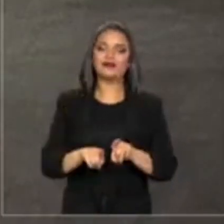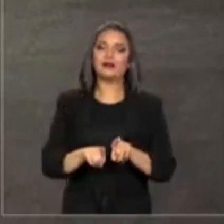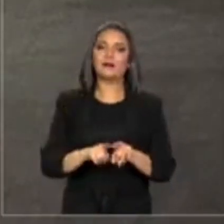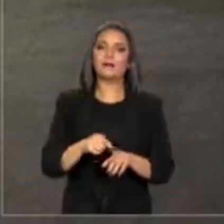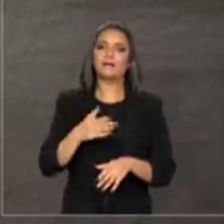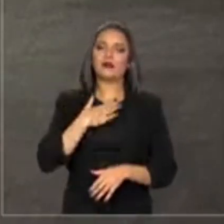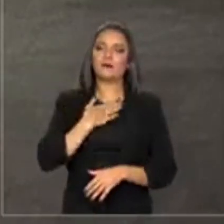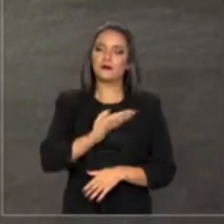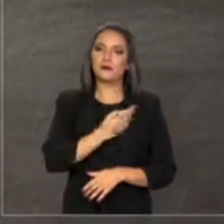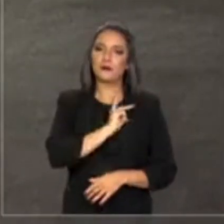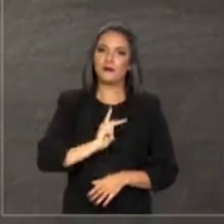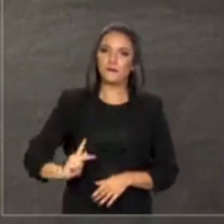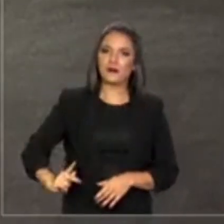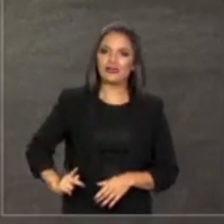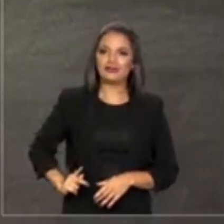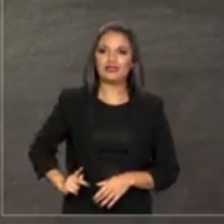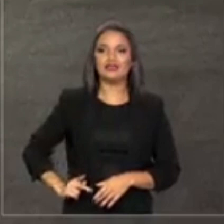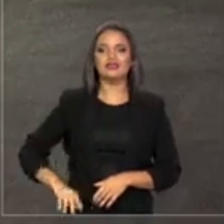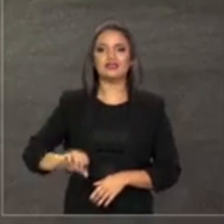Sarney,